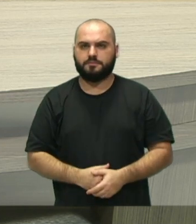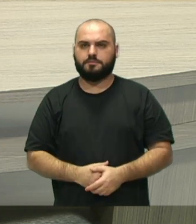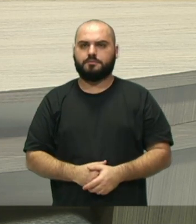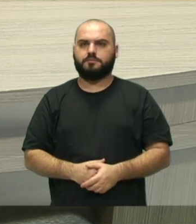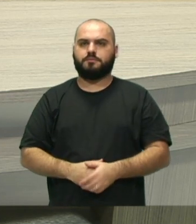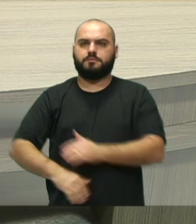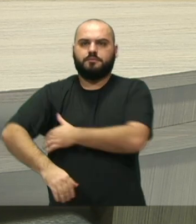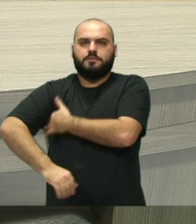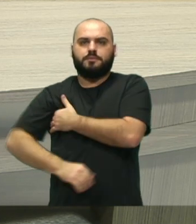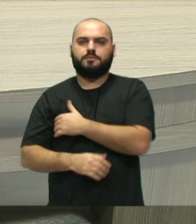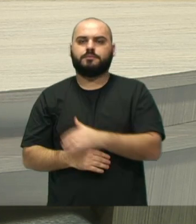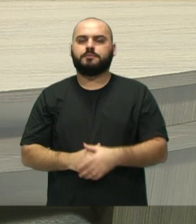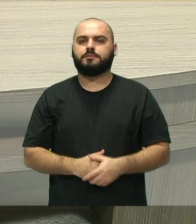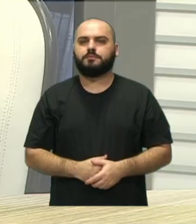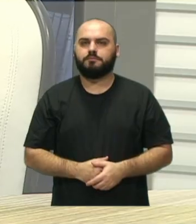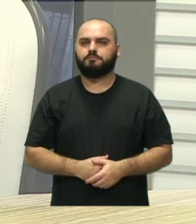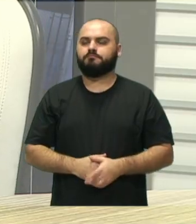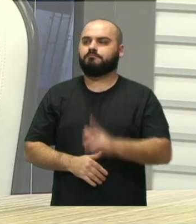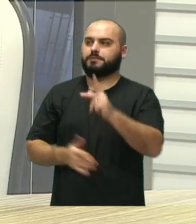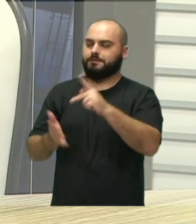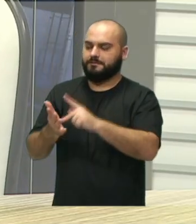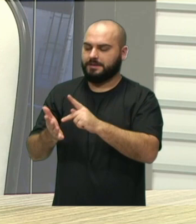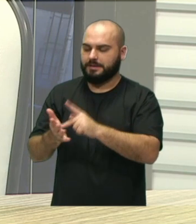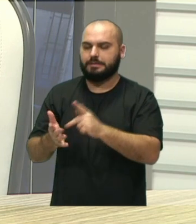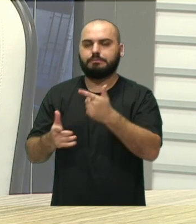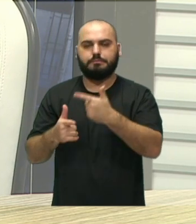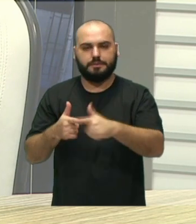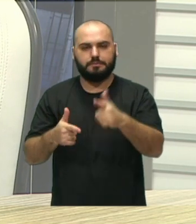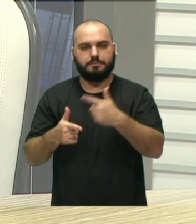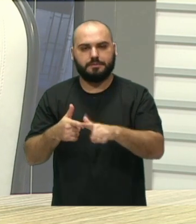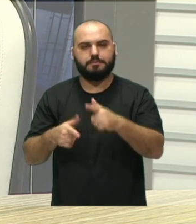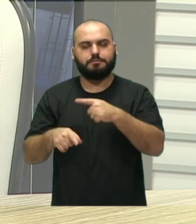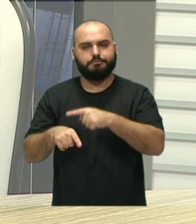professora, é um problema, porque